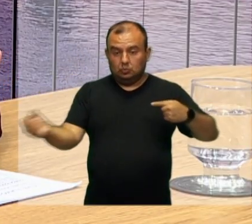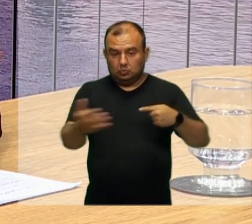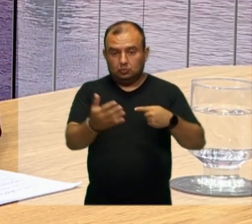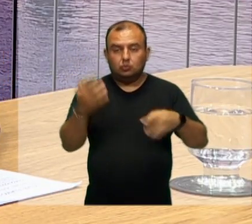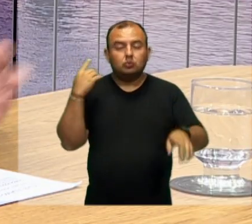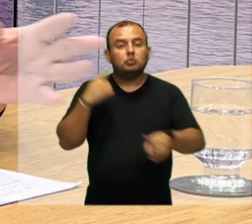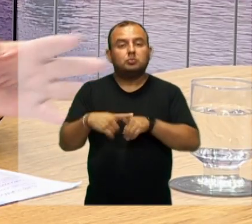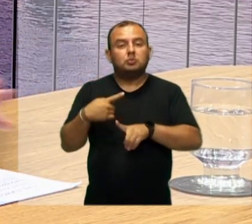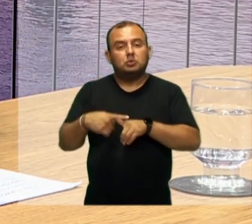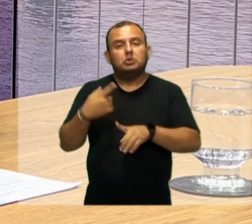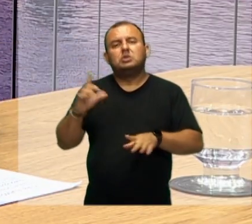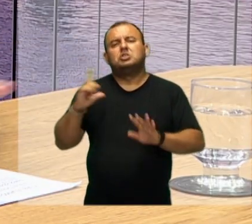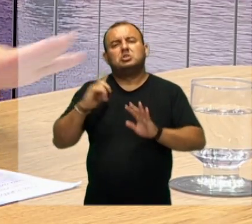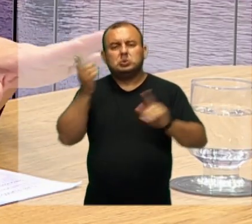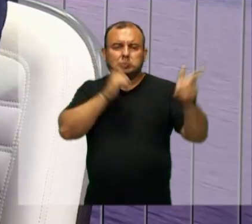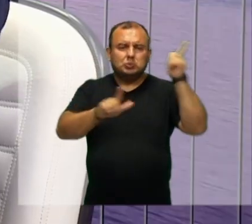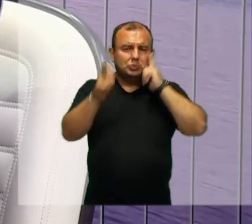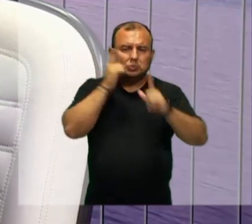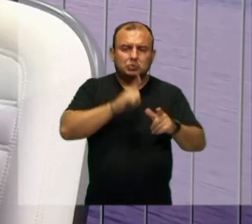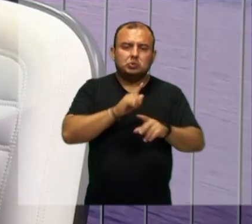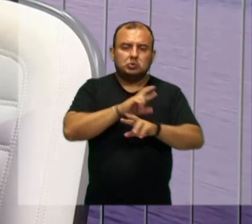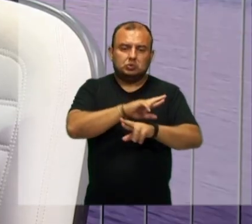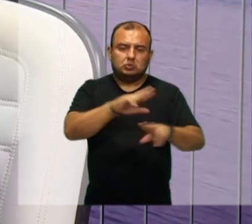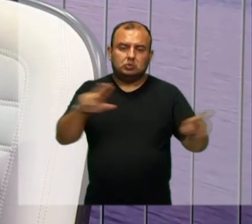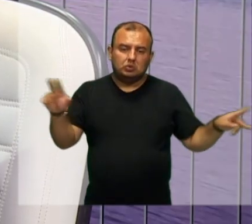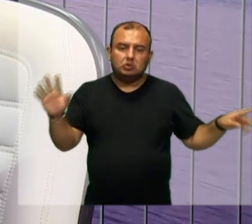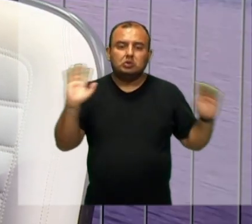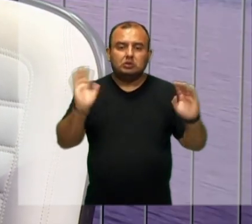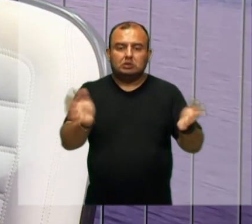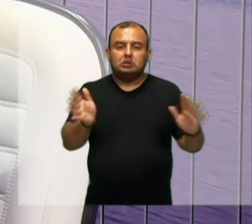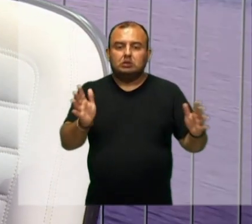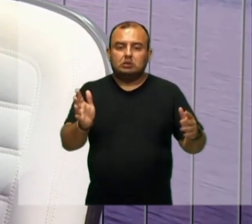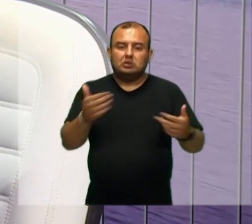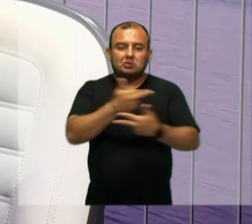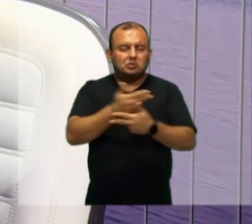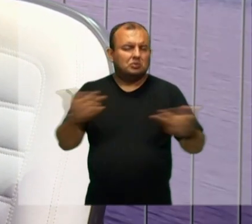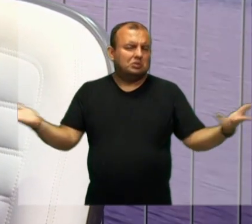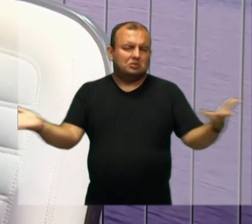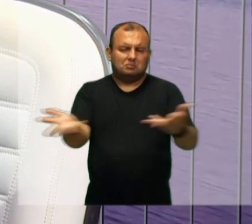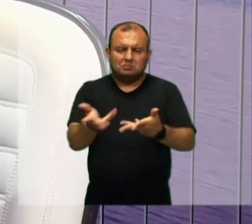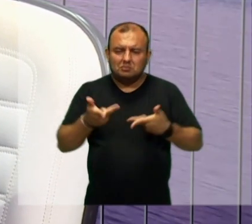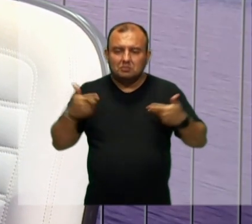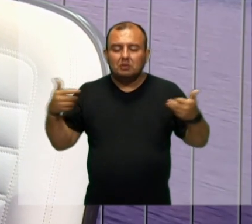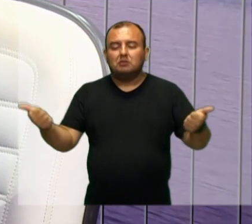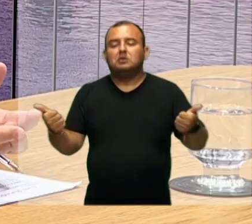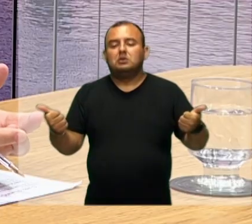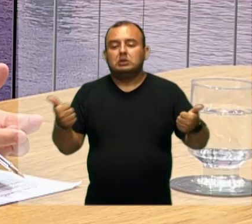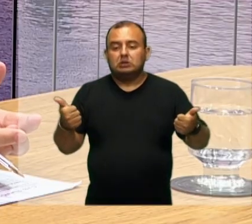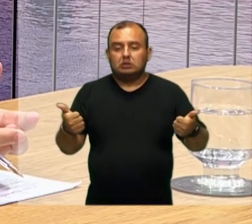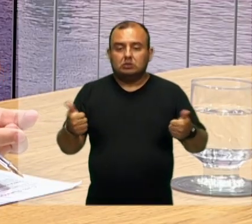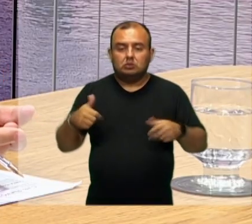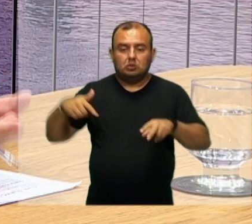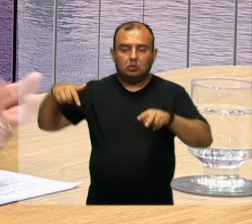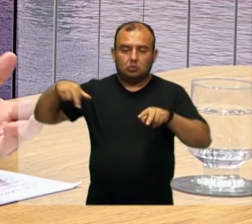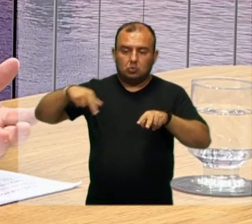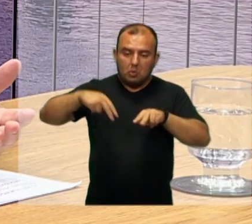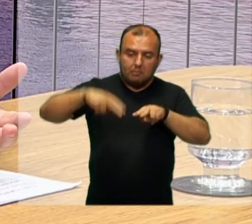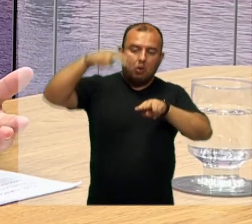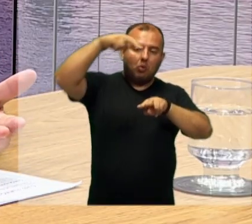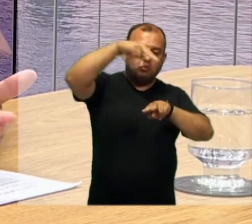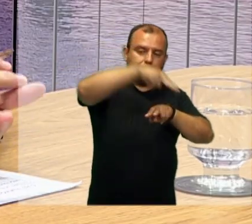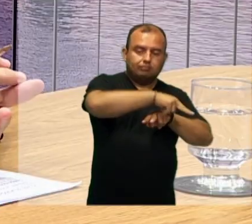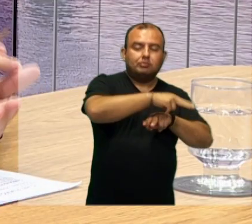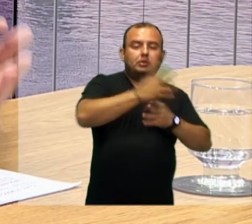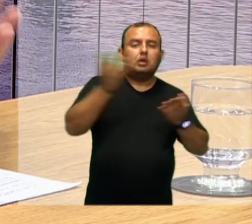porque assim, já tinha conquistado muitas coisas e coisas maravilhosas no salto em altura. Sim.